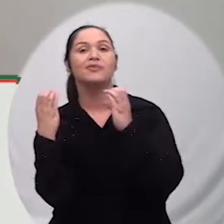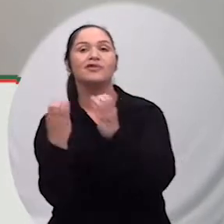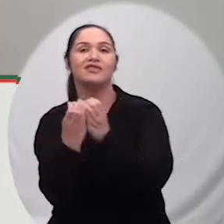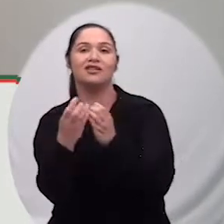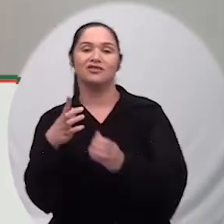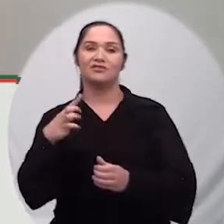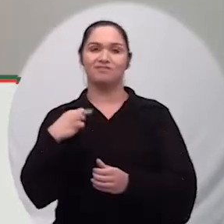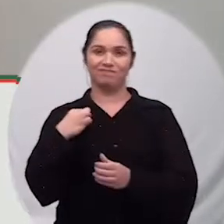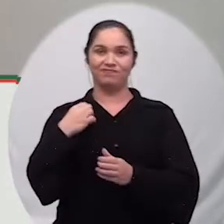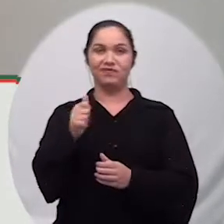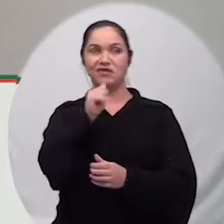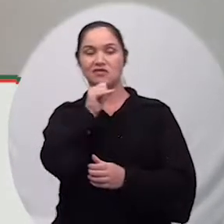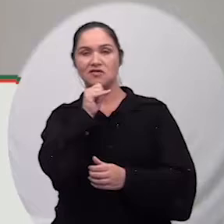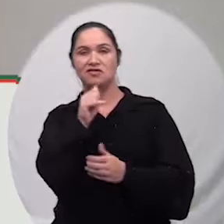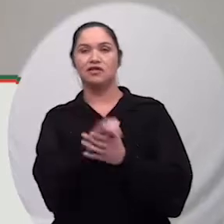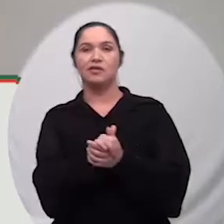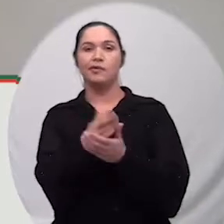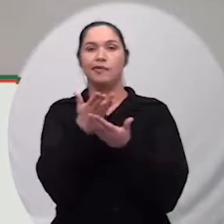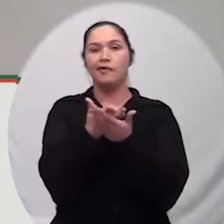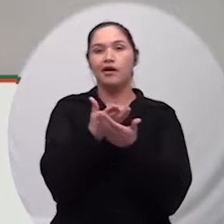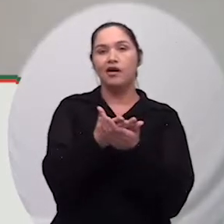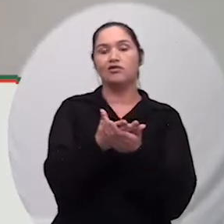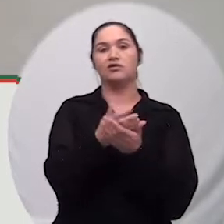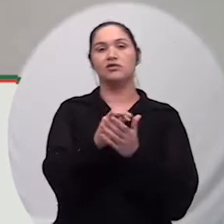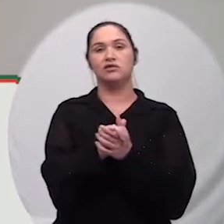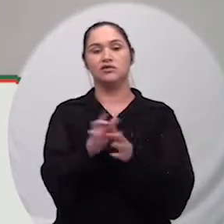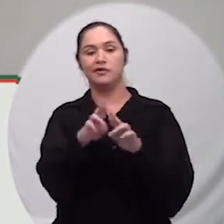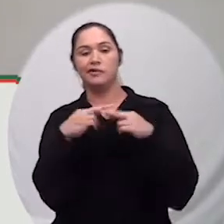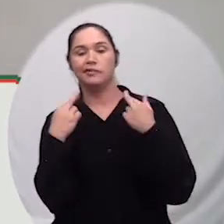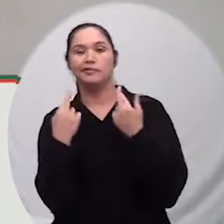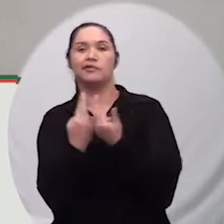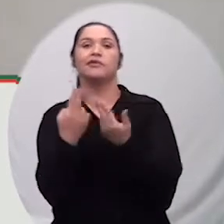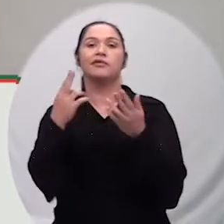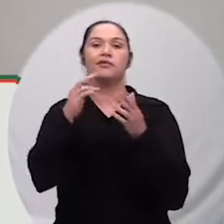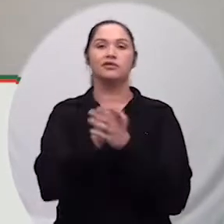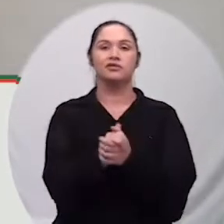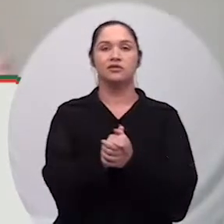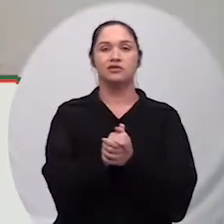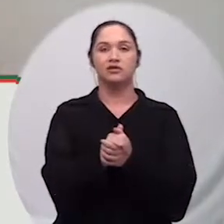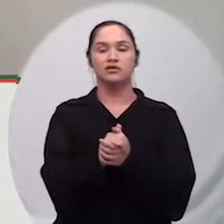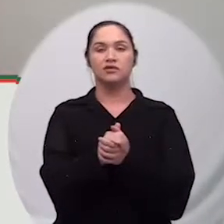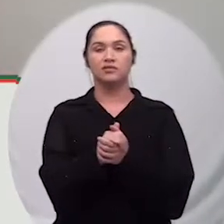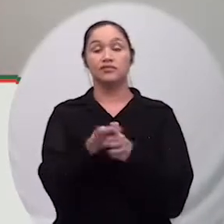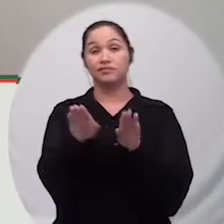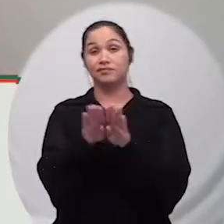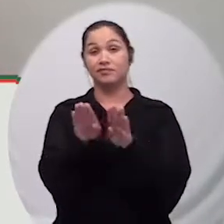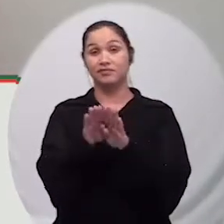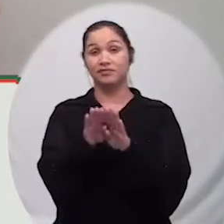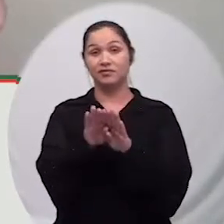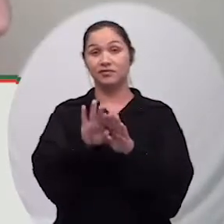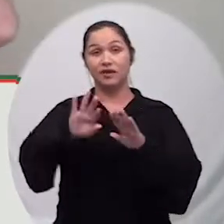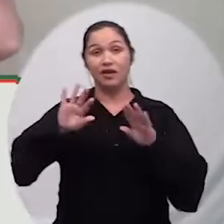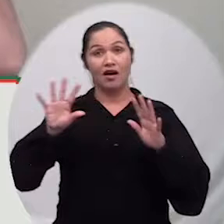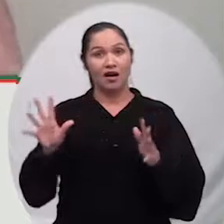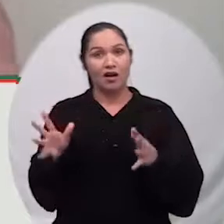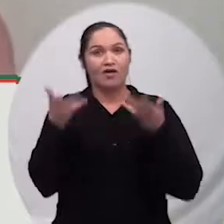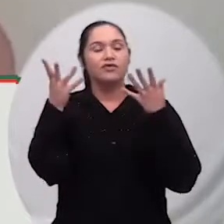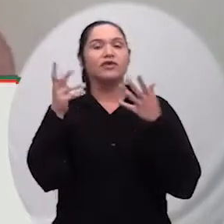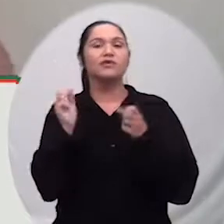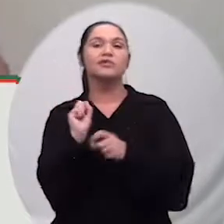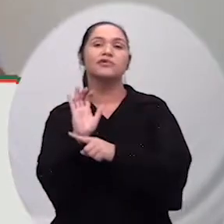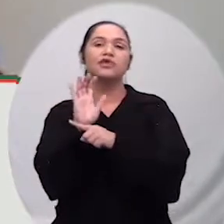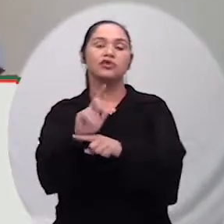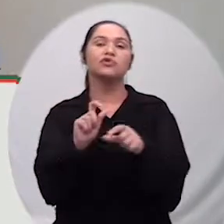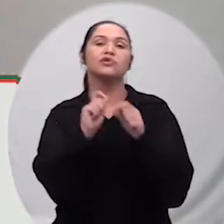como aulas de zumba, karatê, reuniões comunitárias, clube de mães, clube de idosos, além de eventos que congregam, sim, os